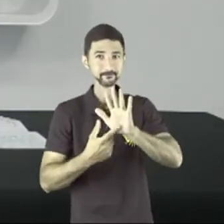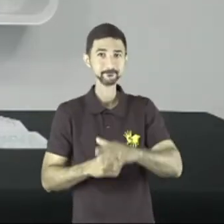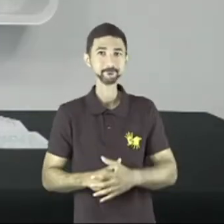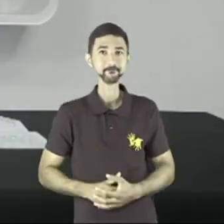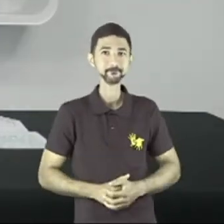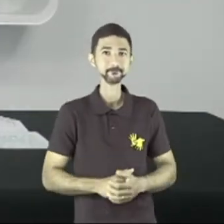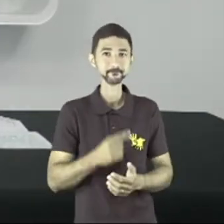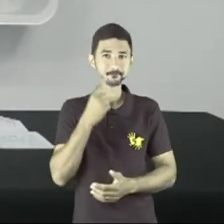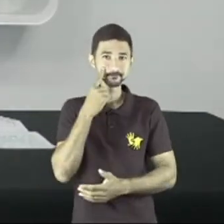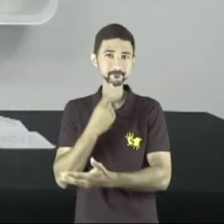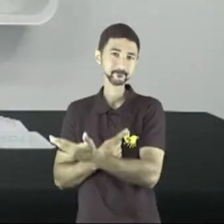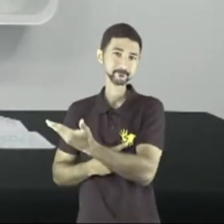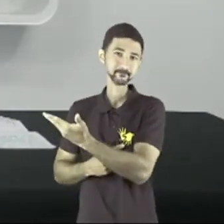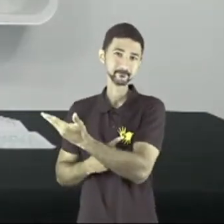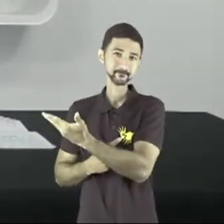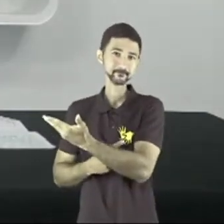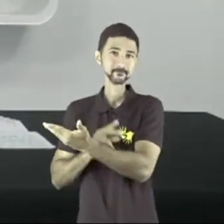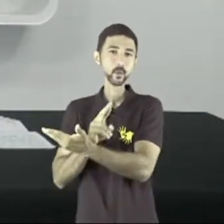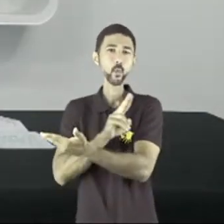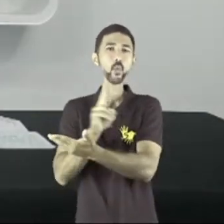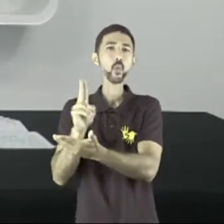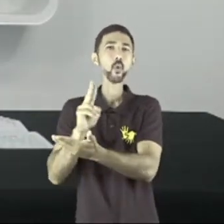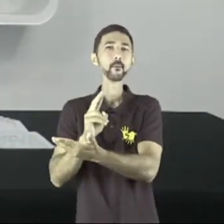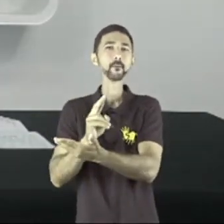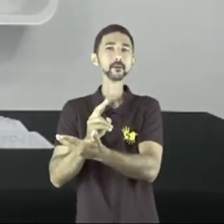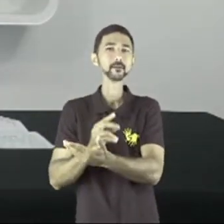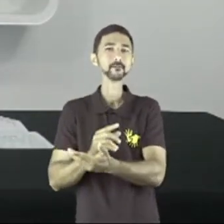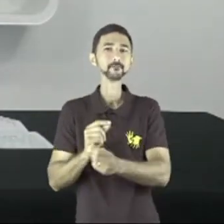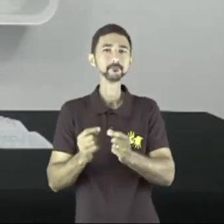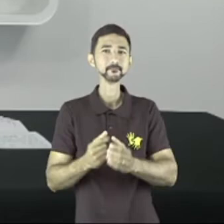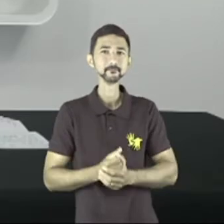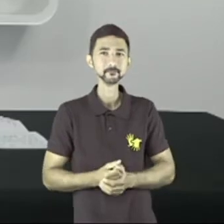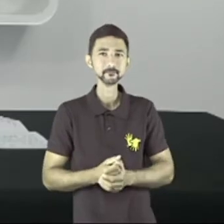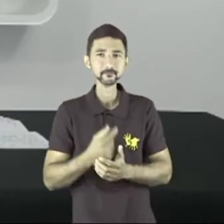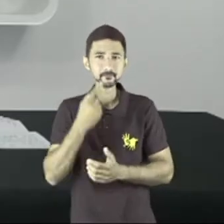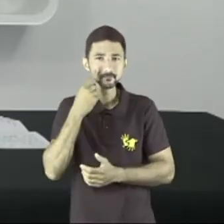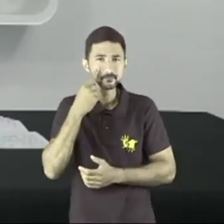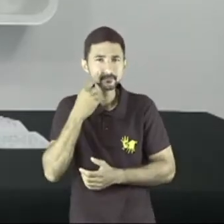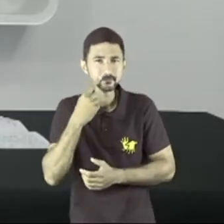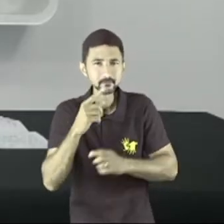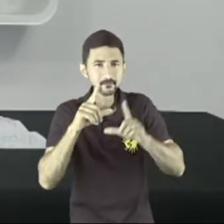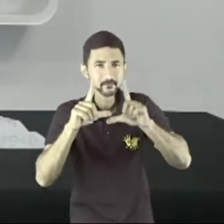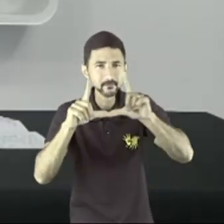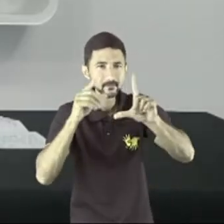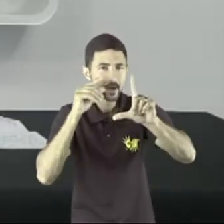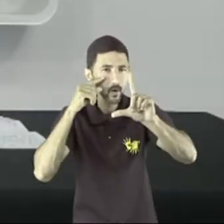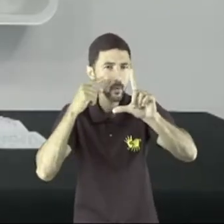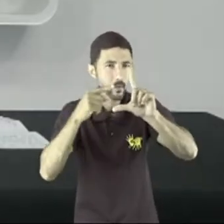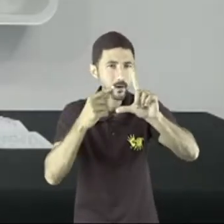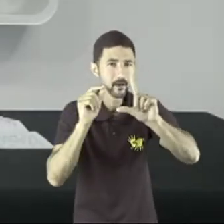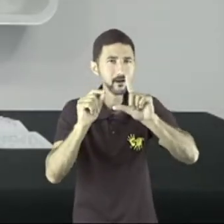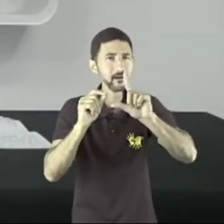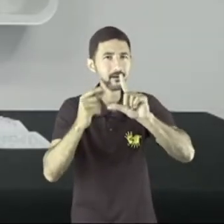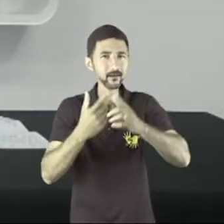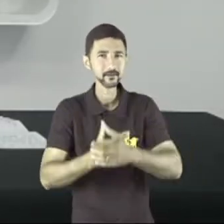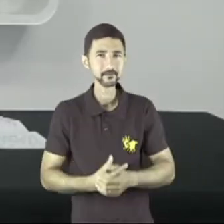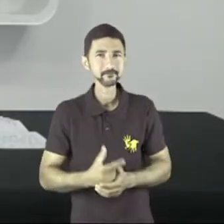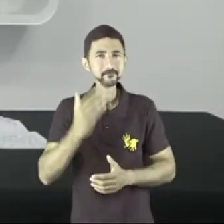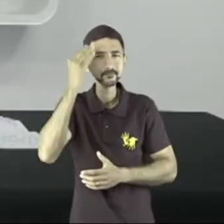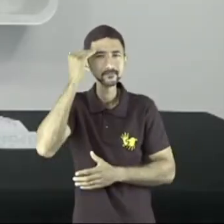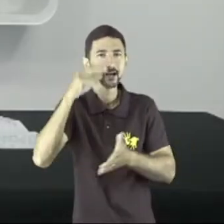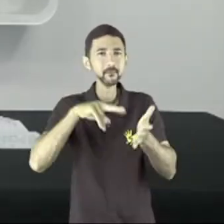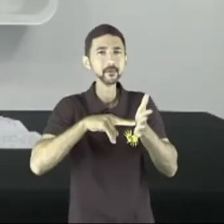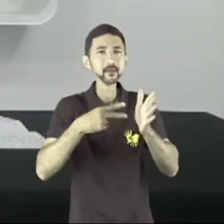vocês este nome aqui, ó. Cheguem perto, tá dando para acompanhar? Vocês sabem o